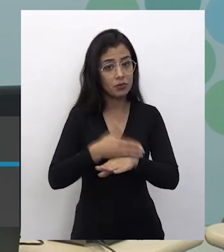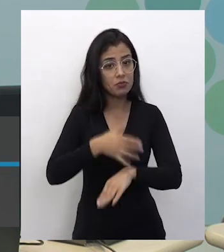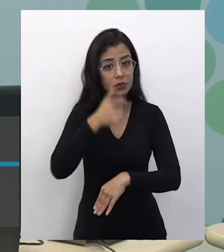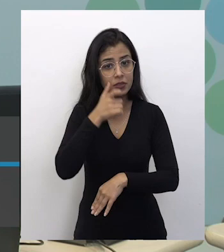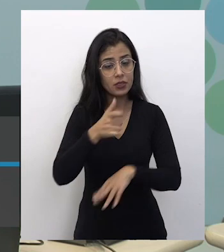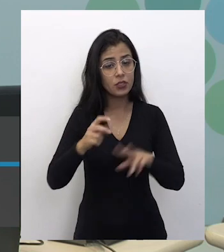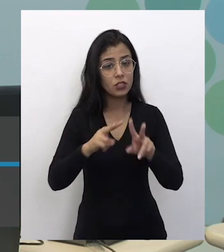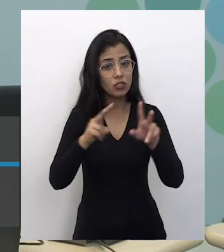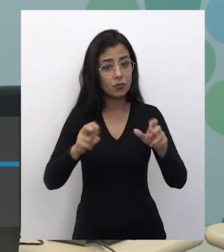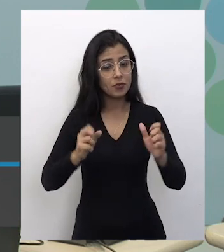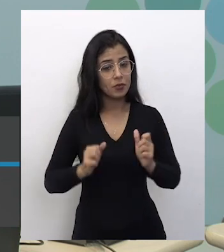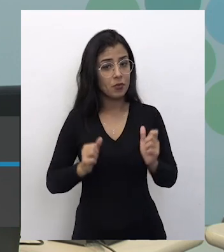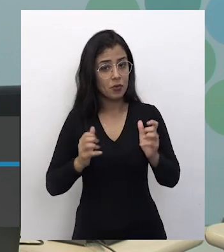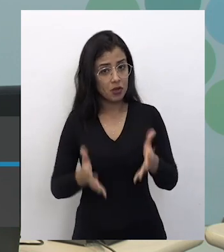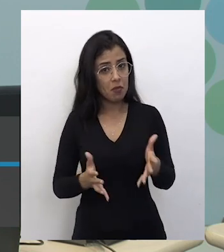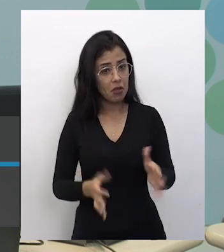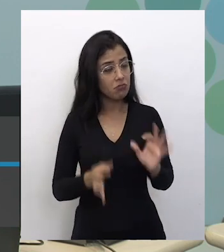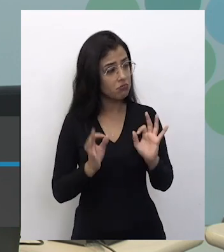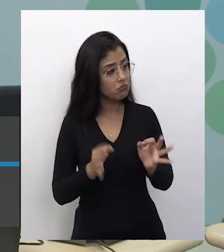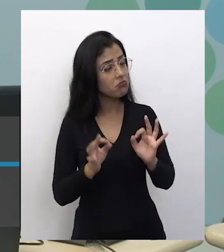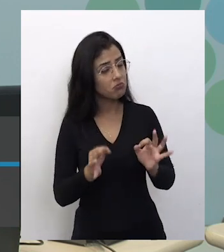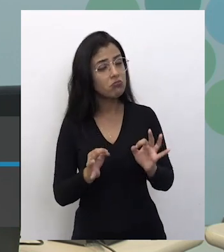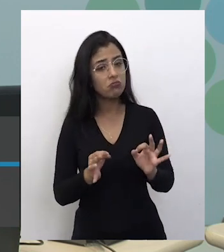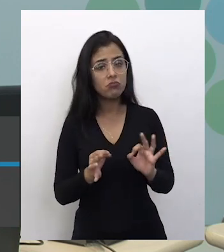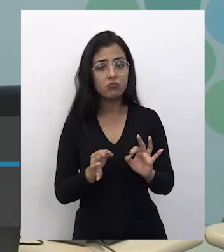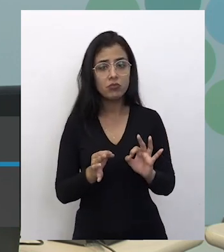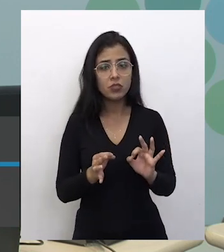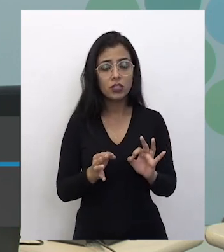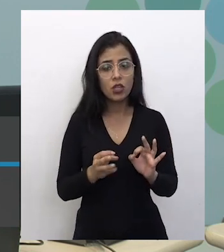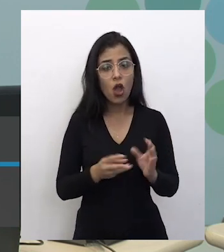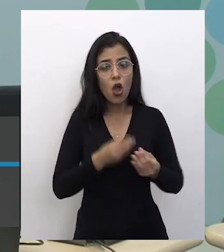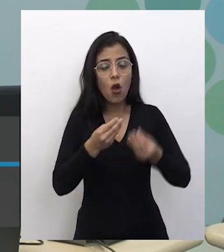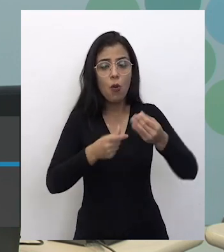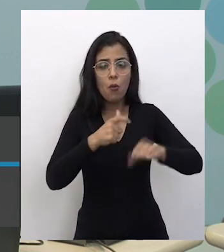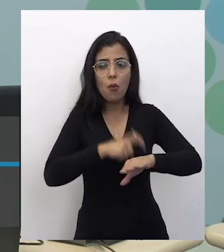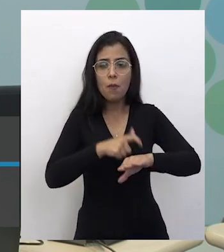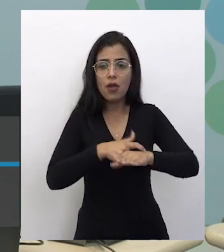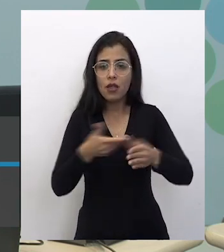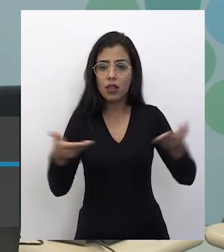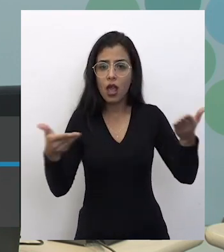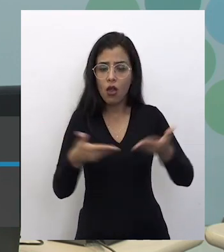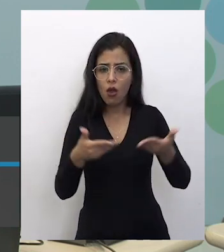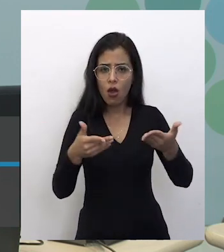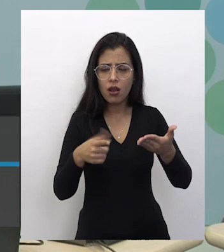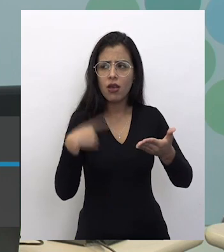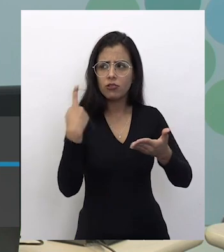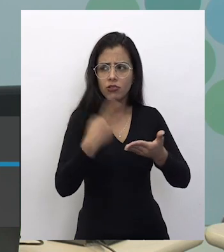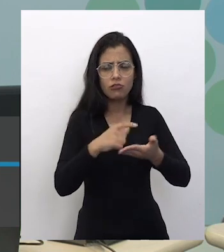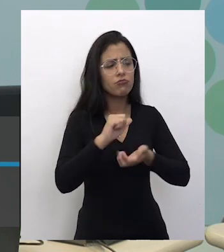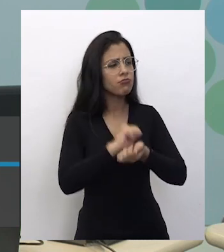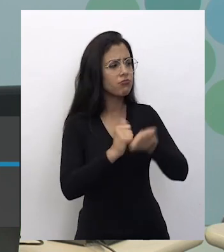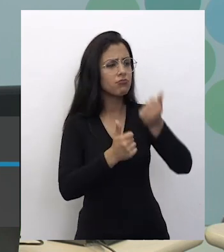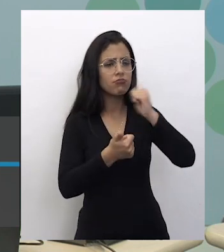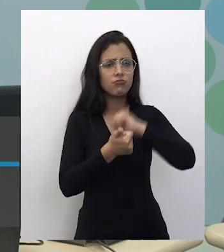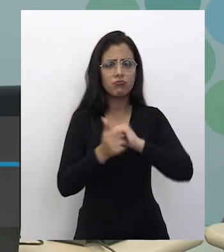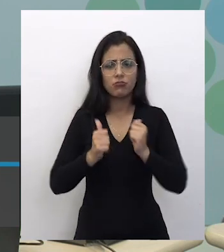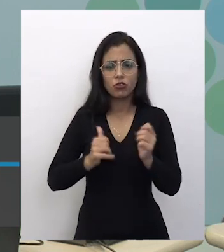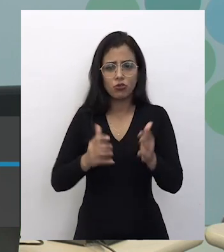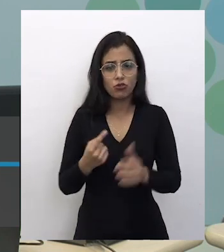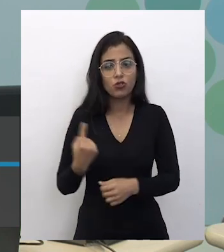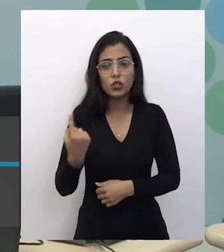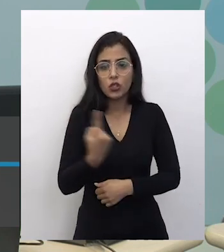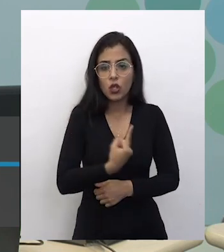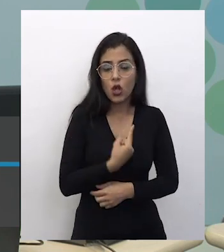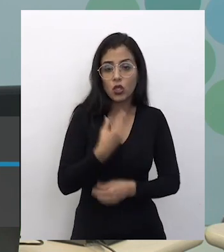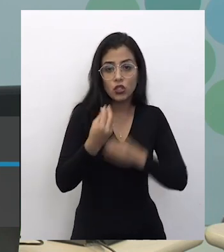à questão de comportamento, né? Exatamente isso. Ou seja, com esse momento difícil, a gente também está aprendendo muito sobre os nossos comportamentos, né? Como a gente